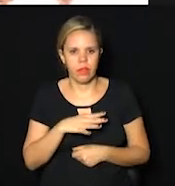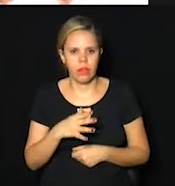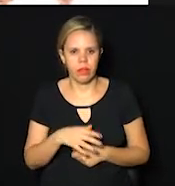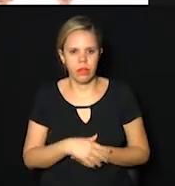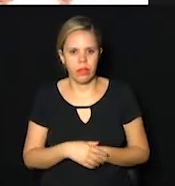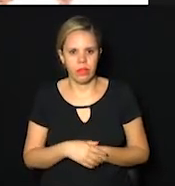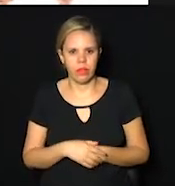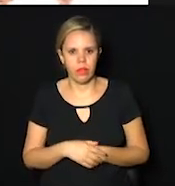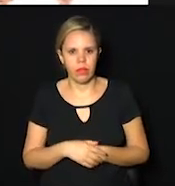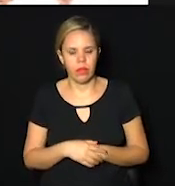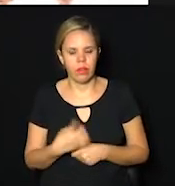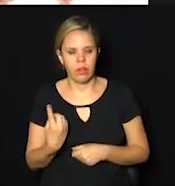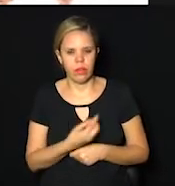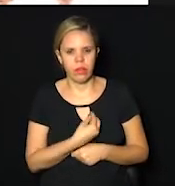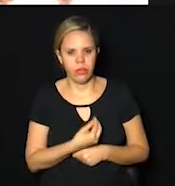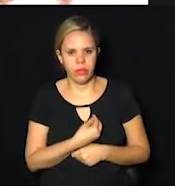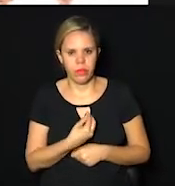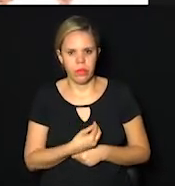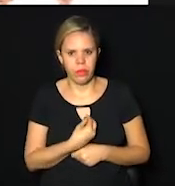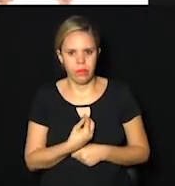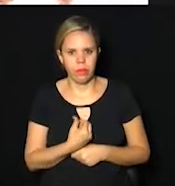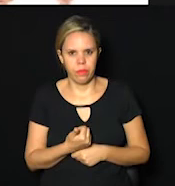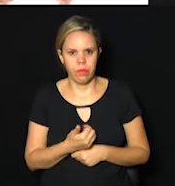o ambiente em que a gente vive, tá bom?